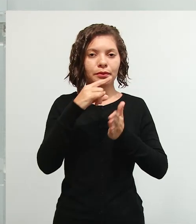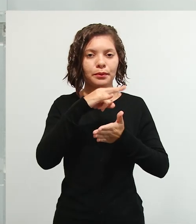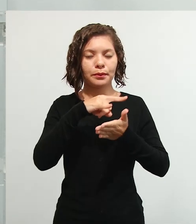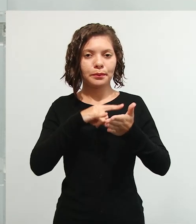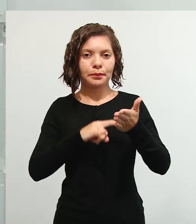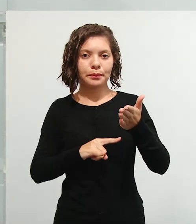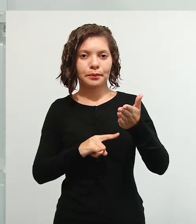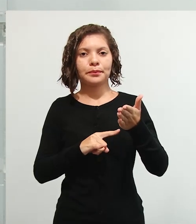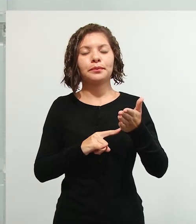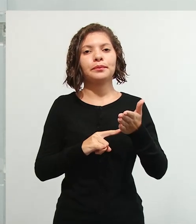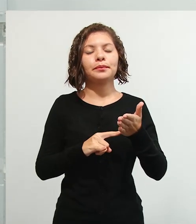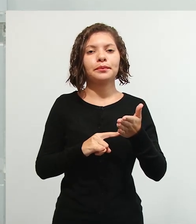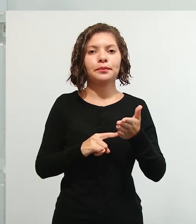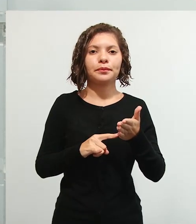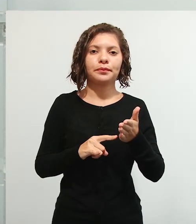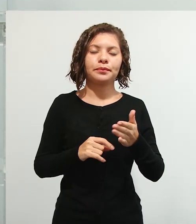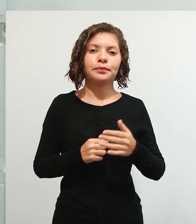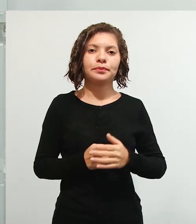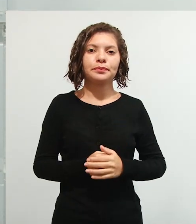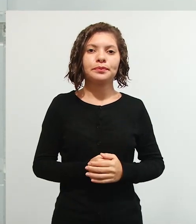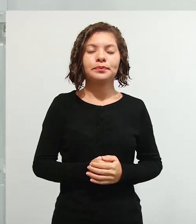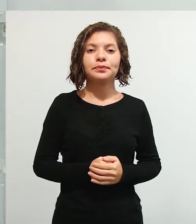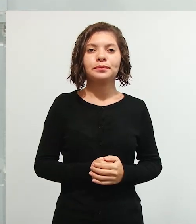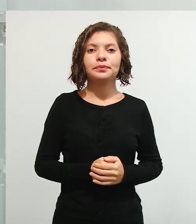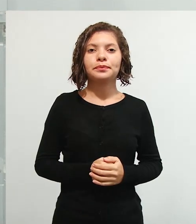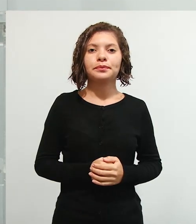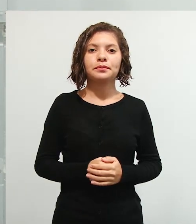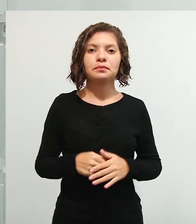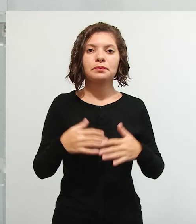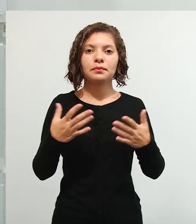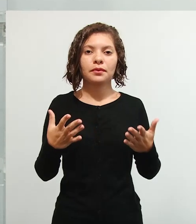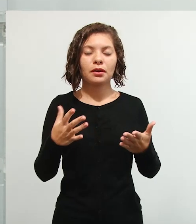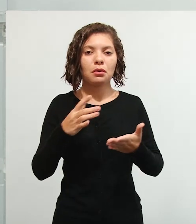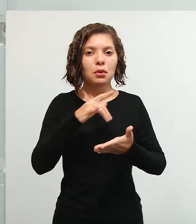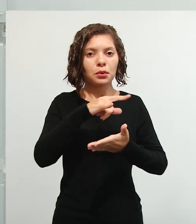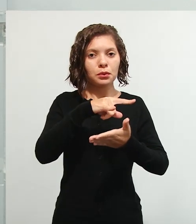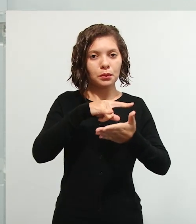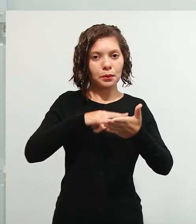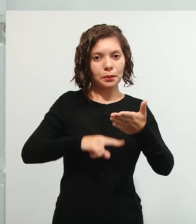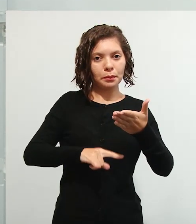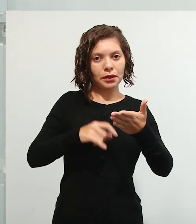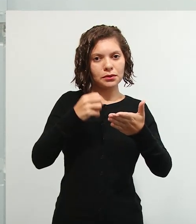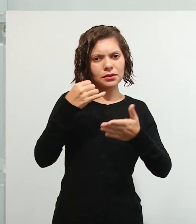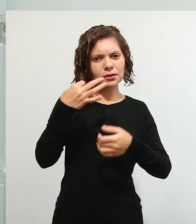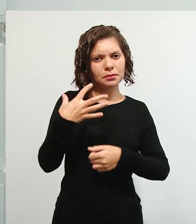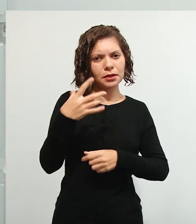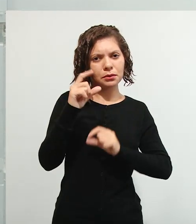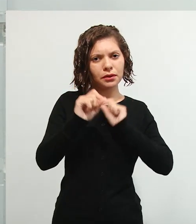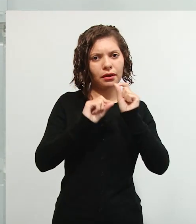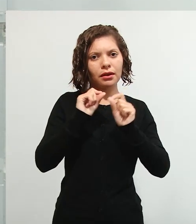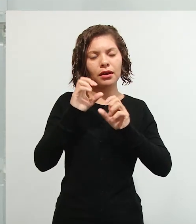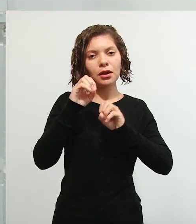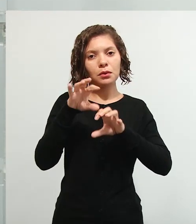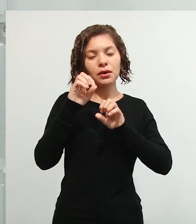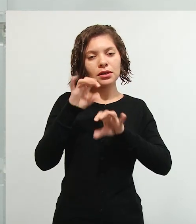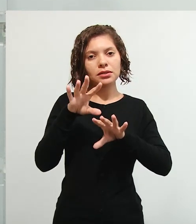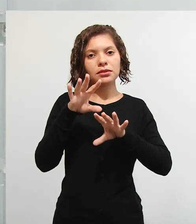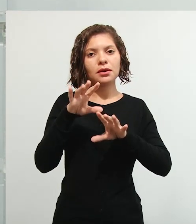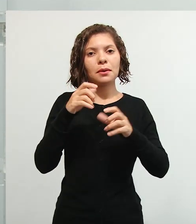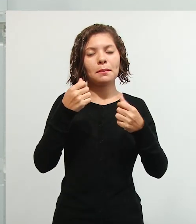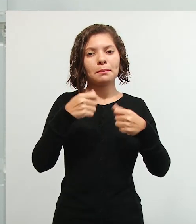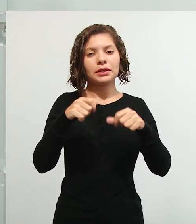das relações étnico-raciais no Brasil. Então, esse documento nos diz que a educação tem que ser